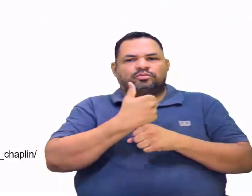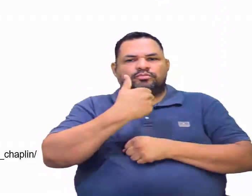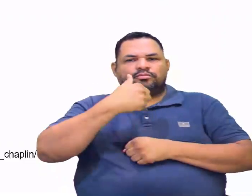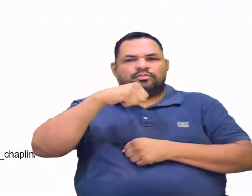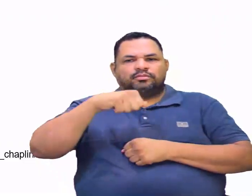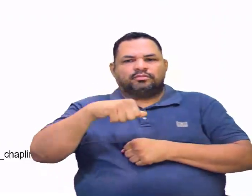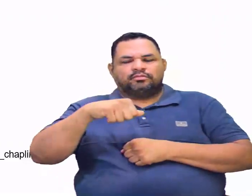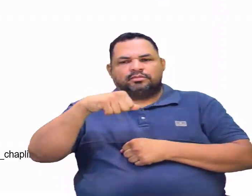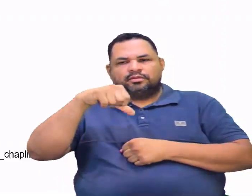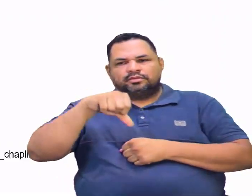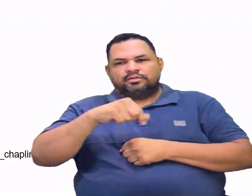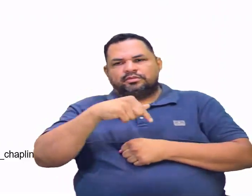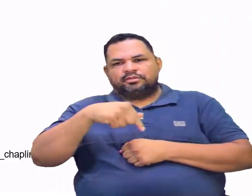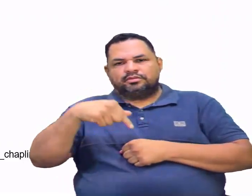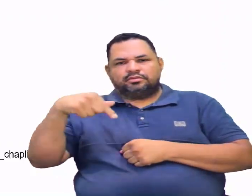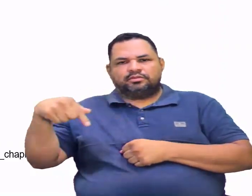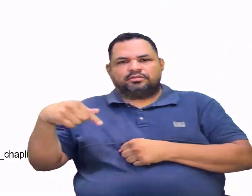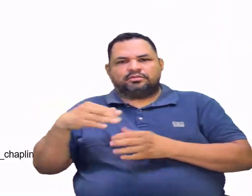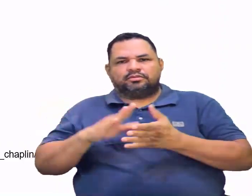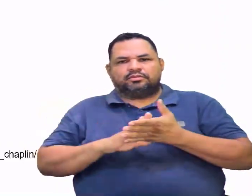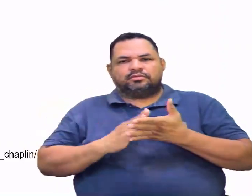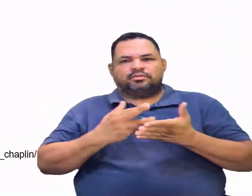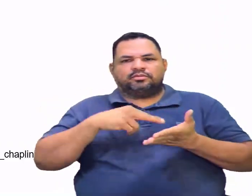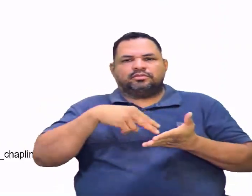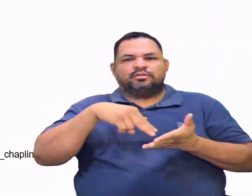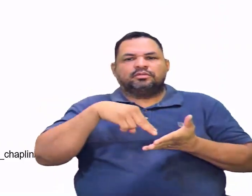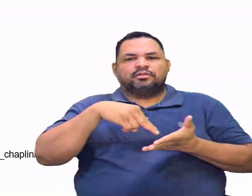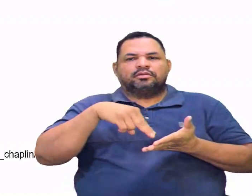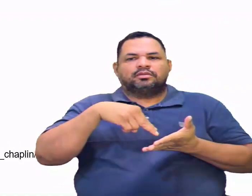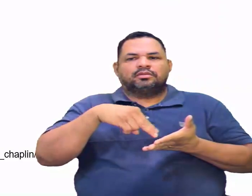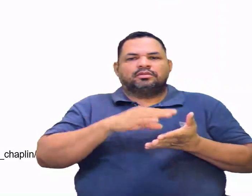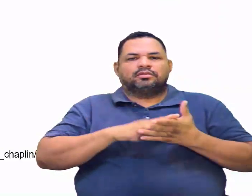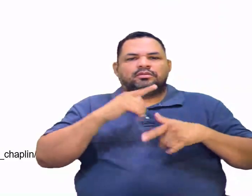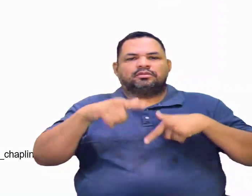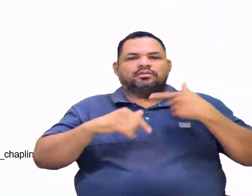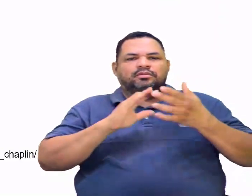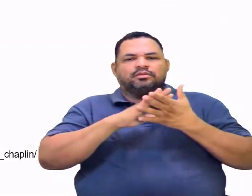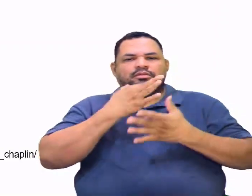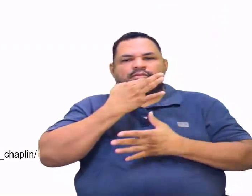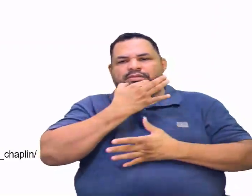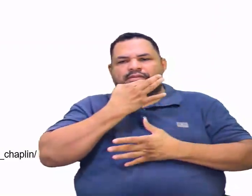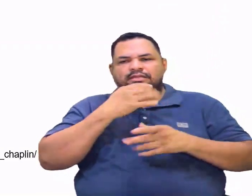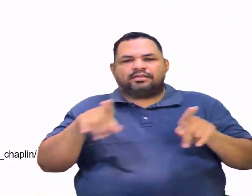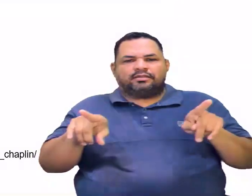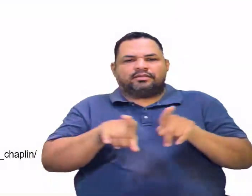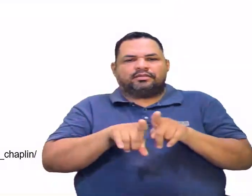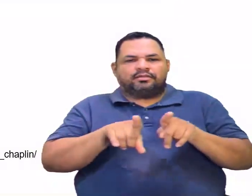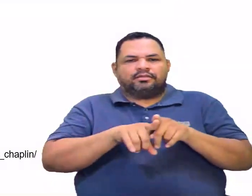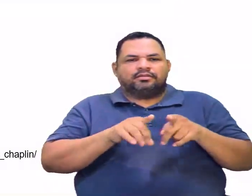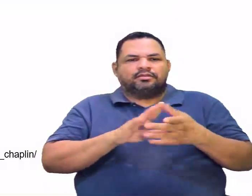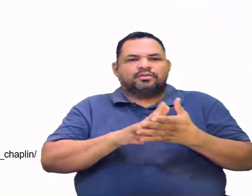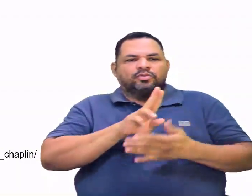dançarino, diretor e produtor inglês. Ele também era conhecido pelo seu mais